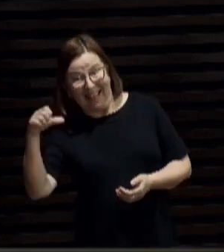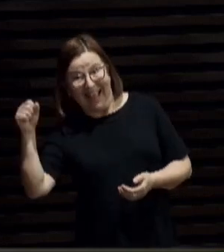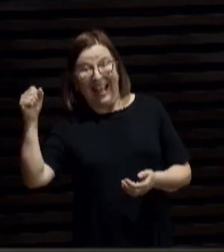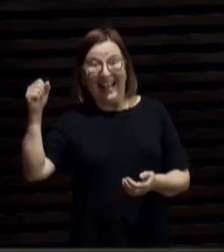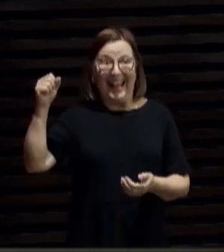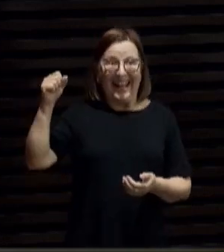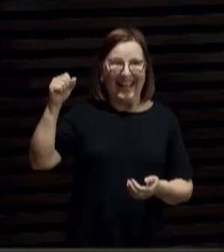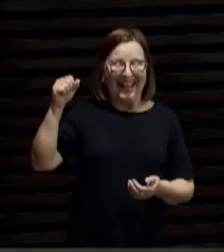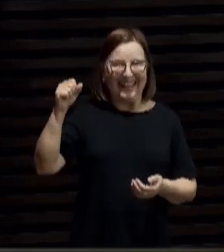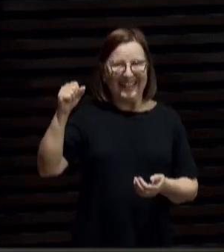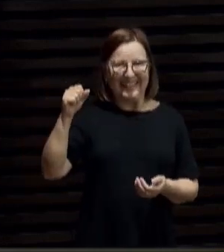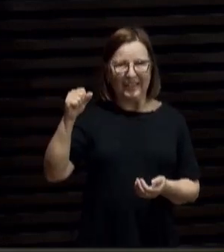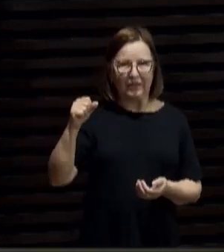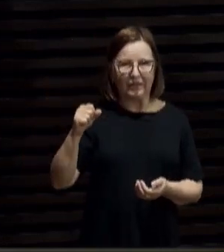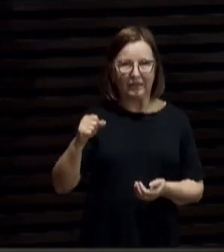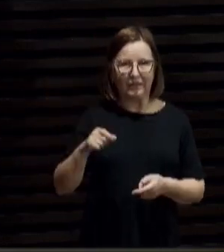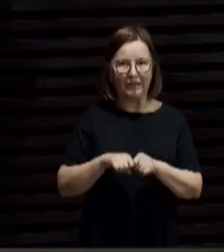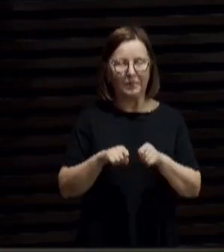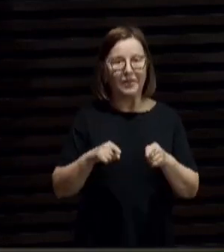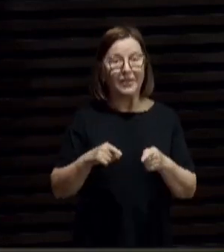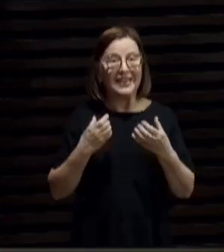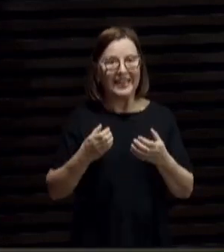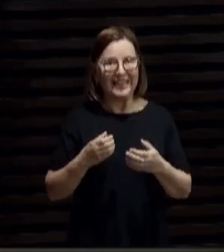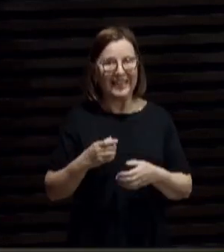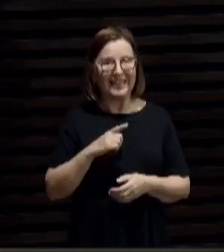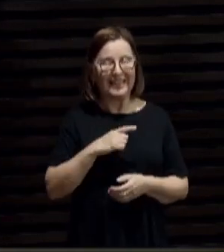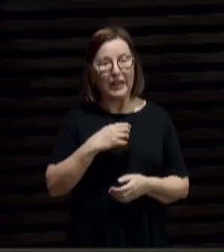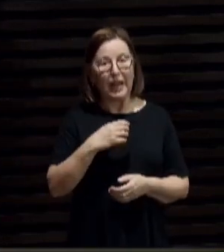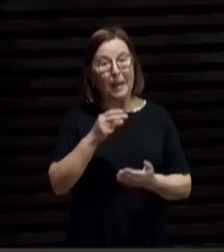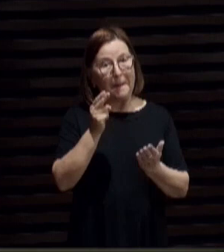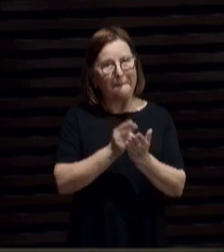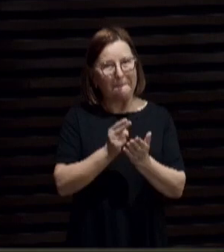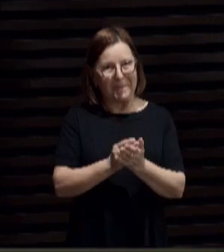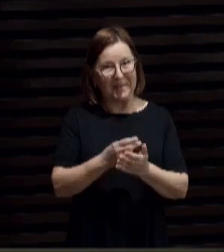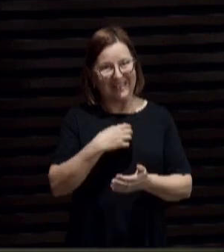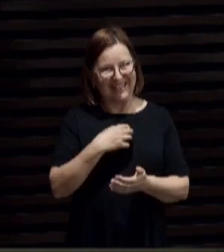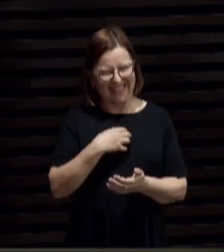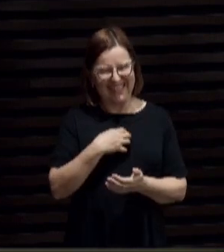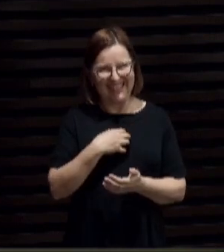conquistamos. Mas eu queria ter essa mesma sensação ganhando almas para Jesus.